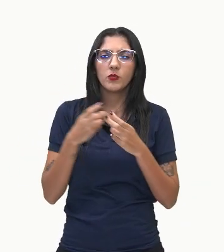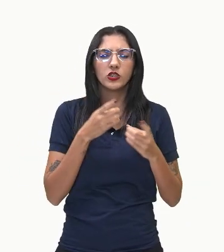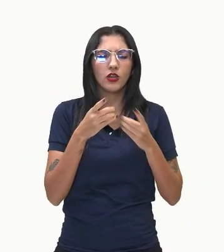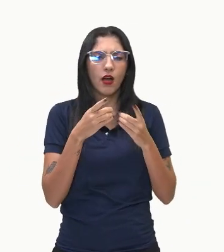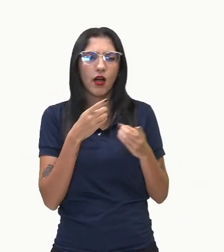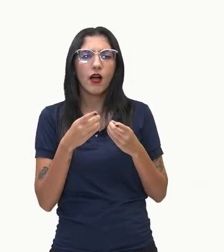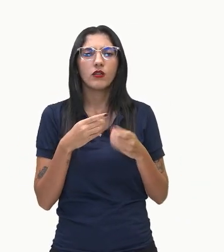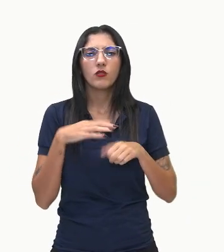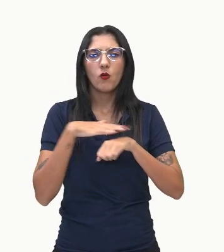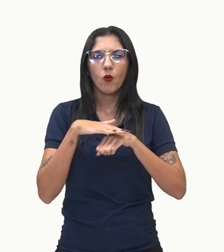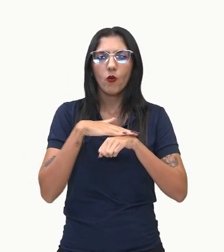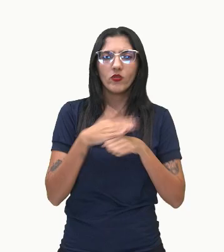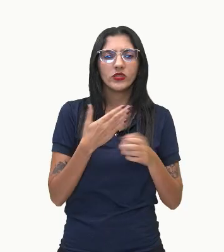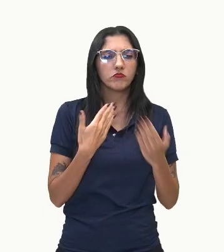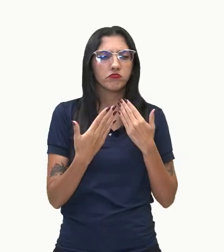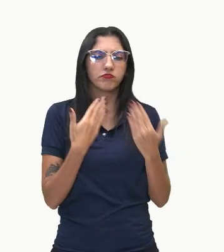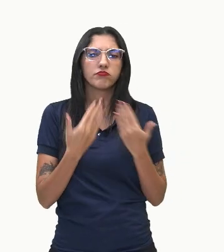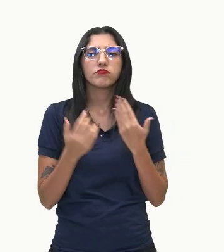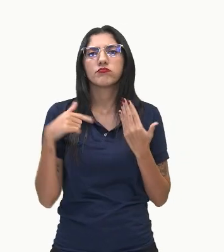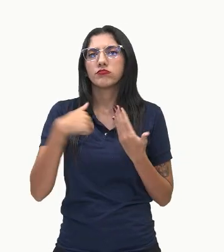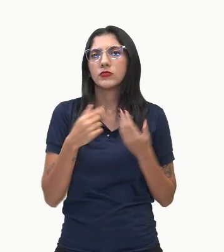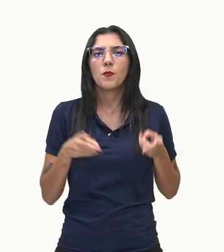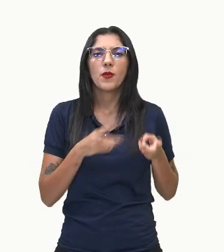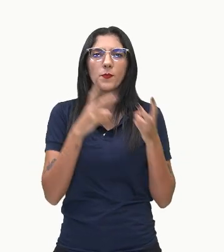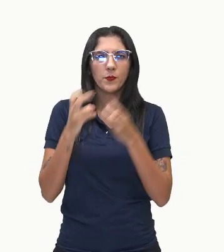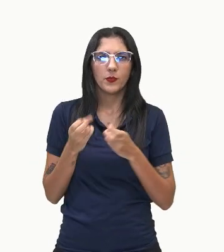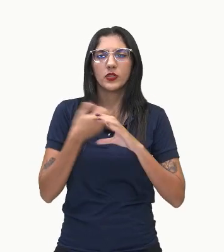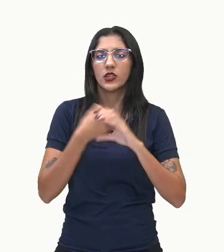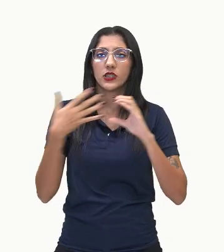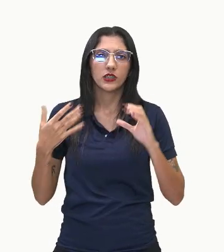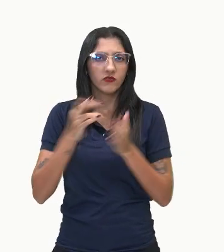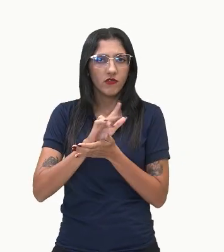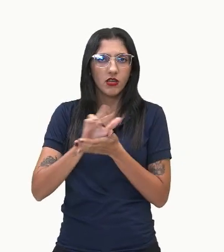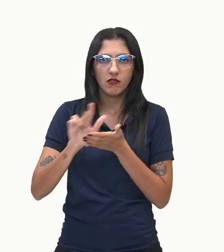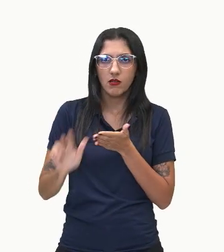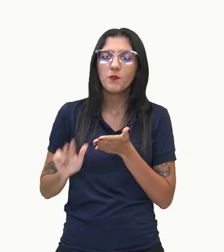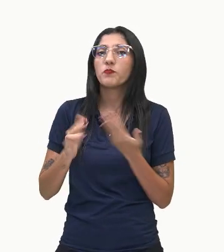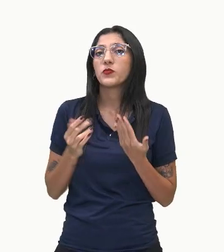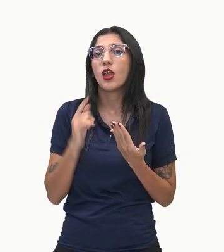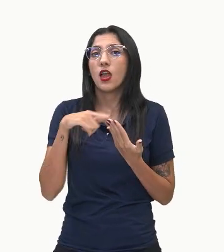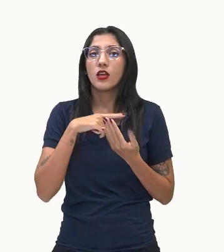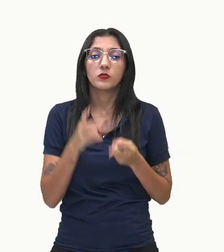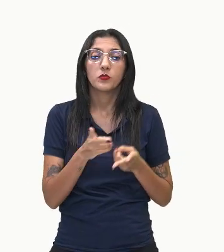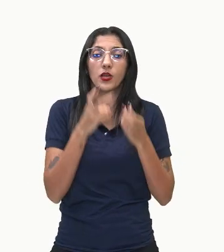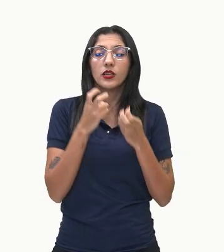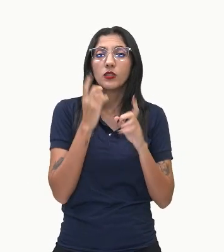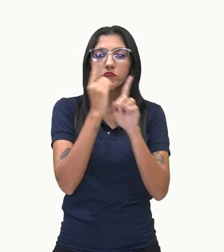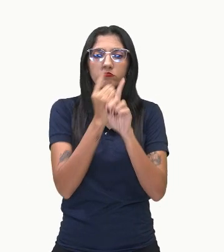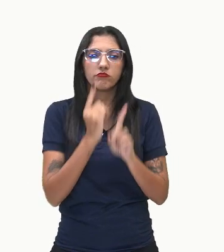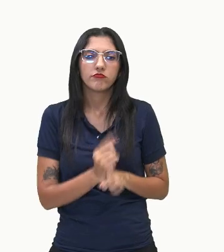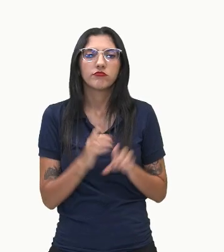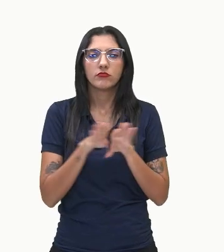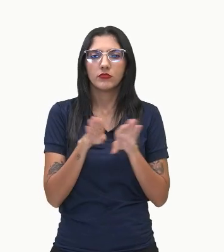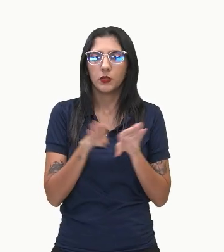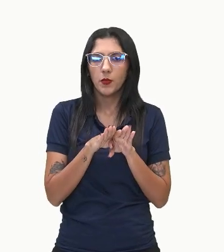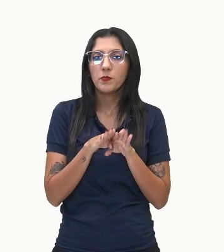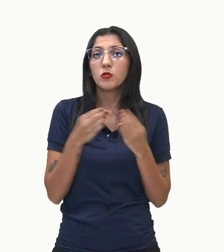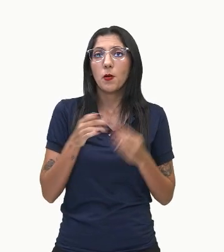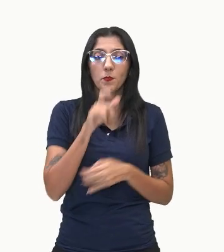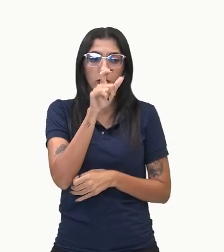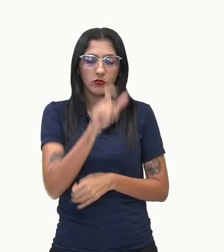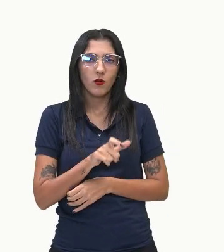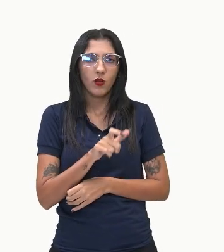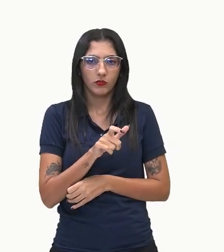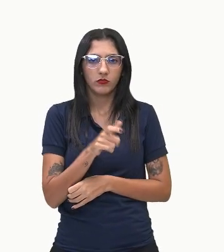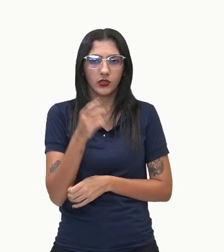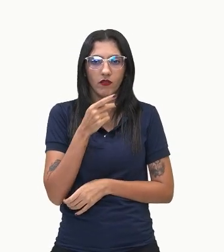nas conversas, vamos identificar as marcas que vai identificar quem está falando